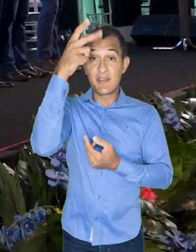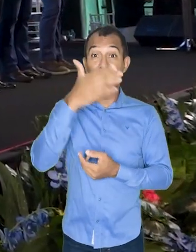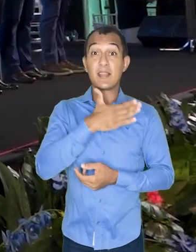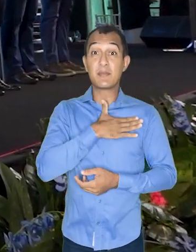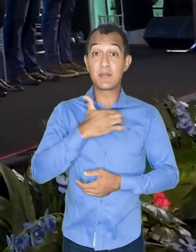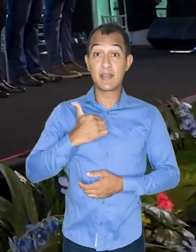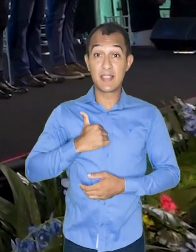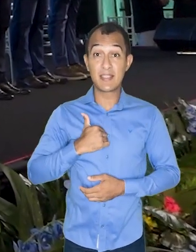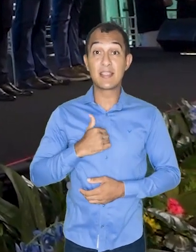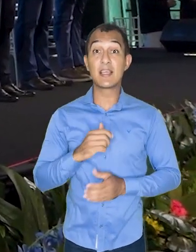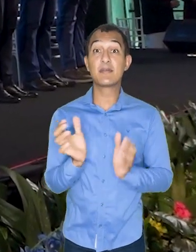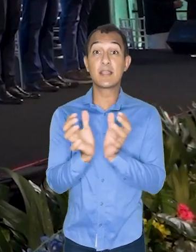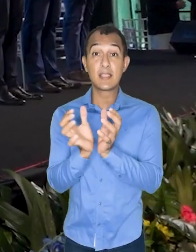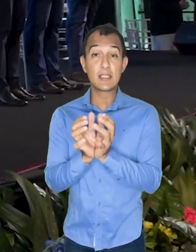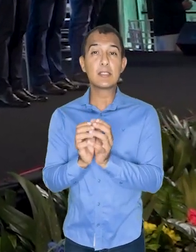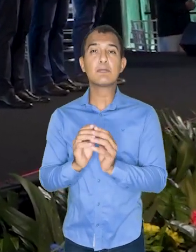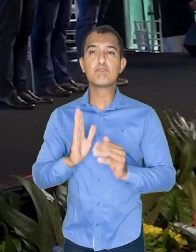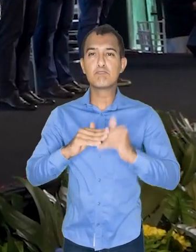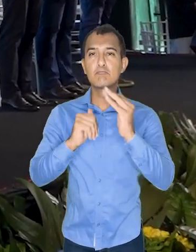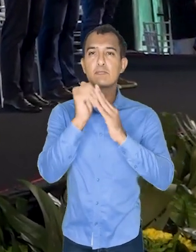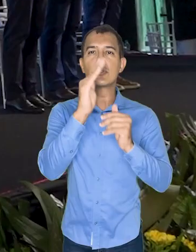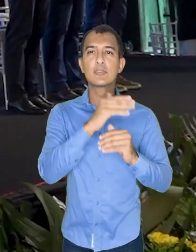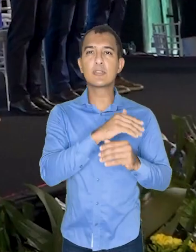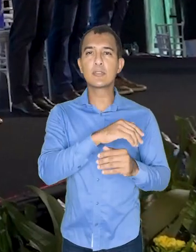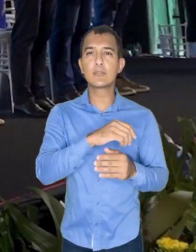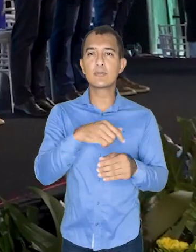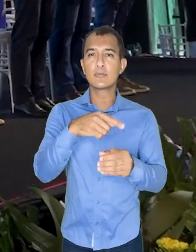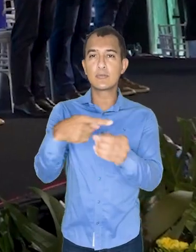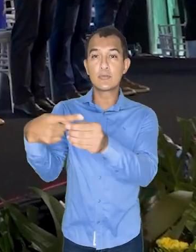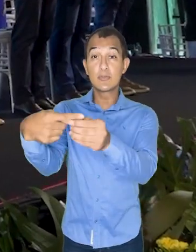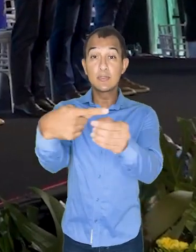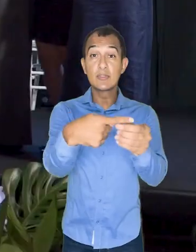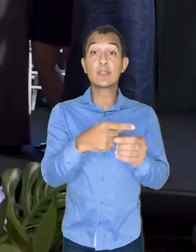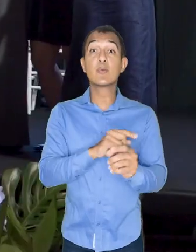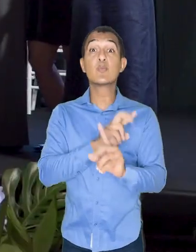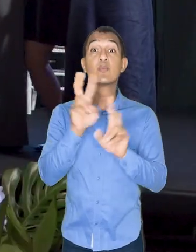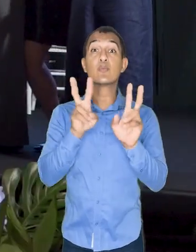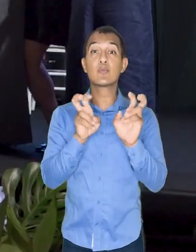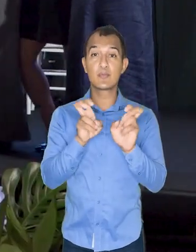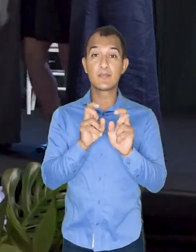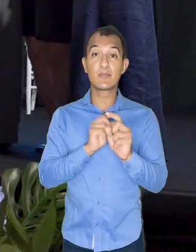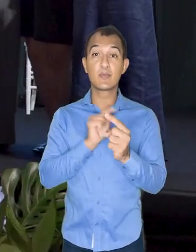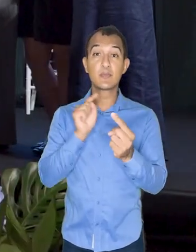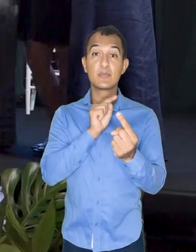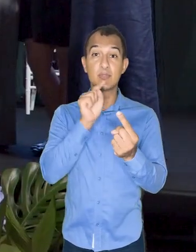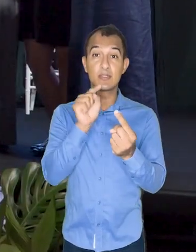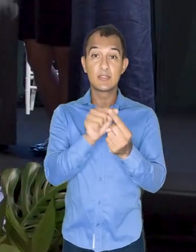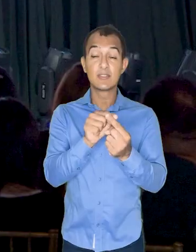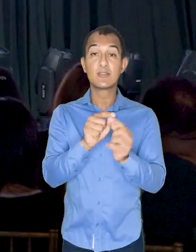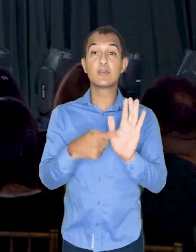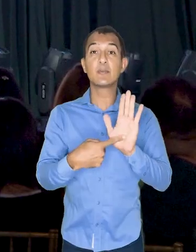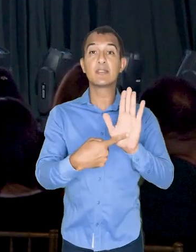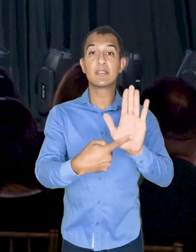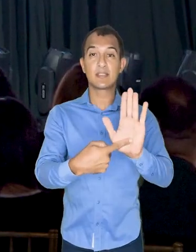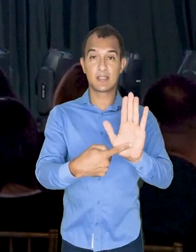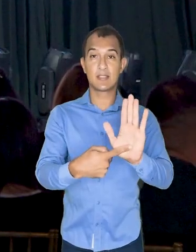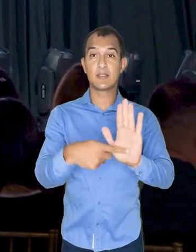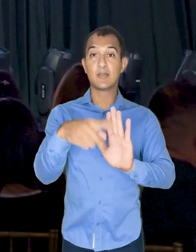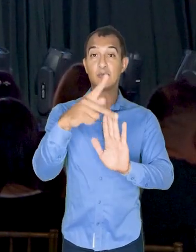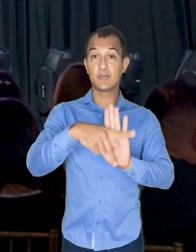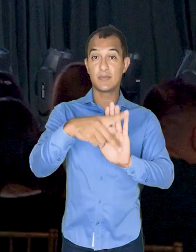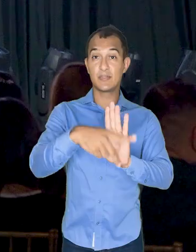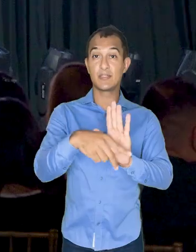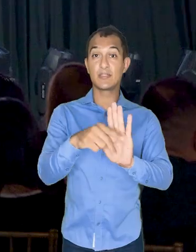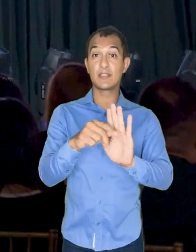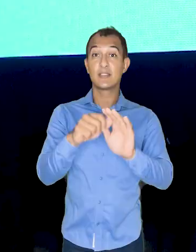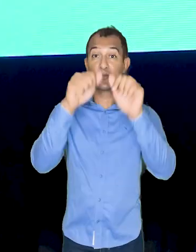prefeitas, primeiras-damas e equipes técnicas dos municípios, com o objetivo de apresentar o projeto Autismo